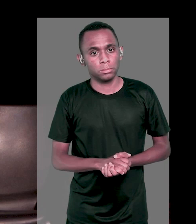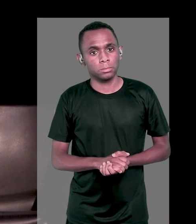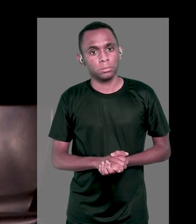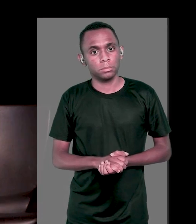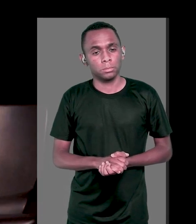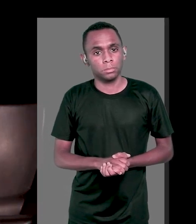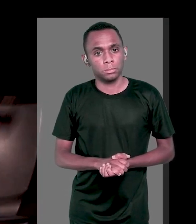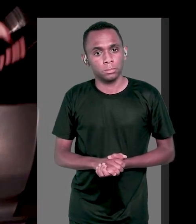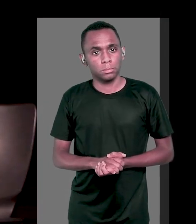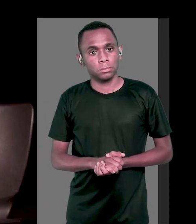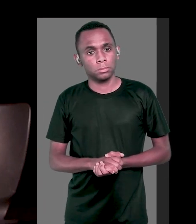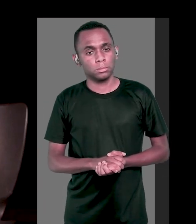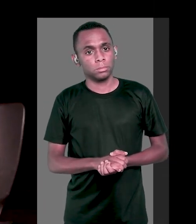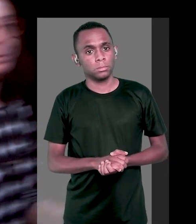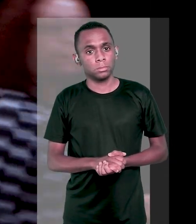perguntas